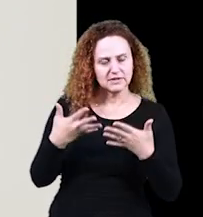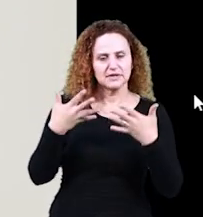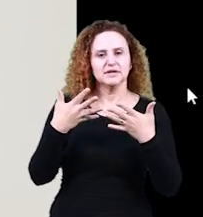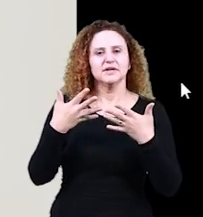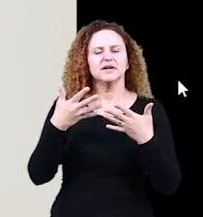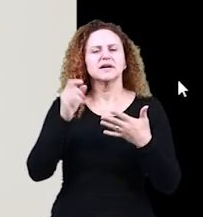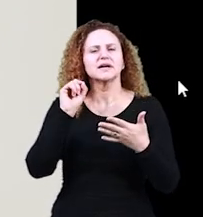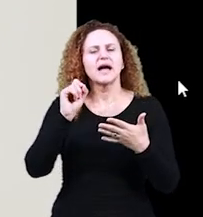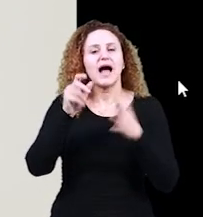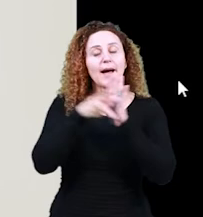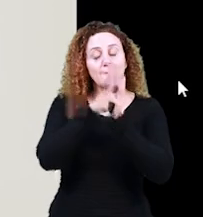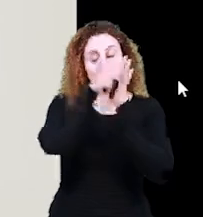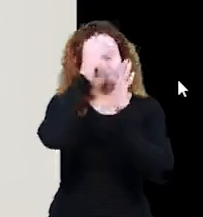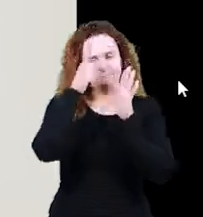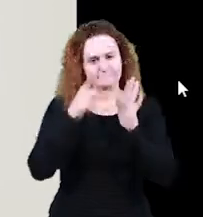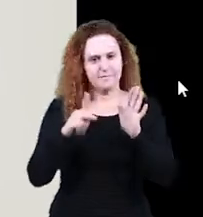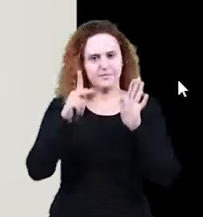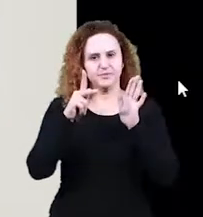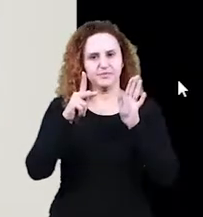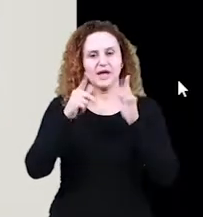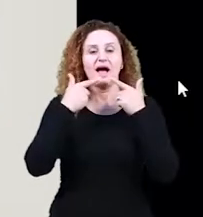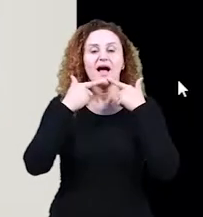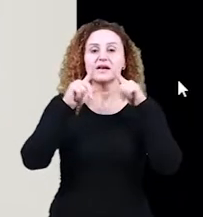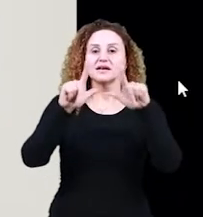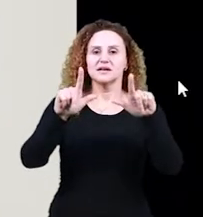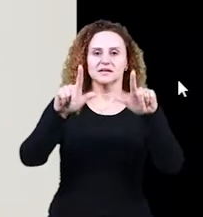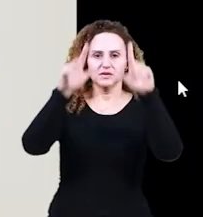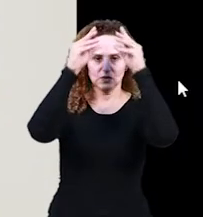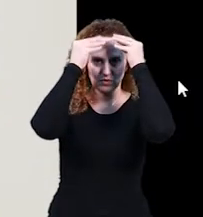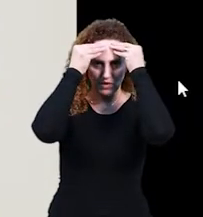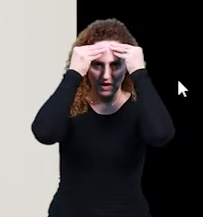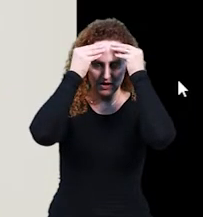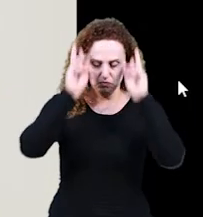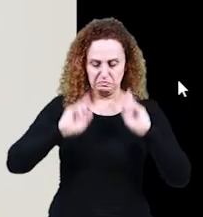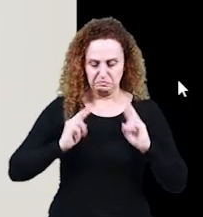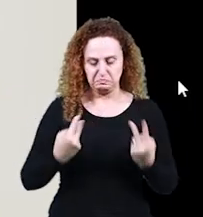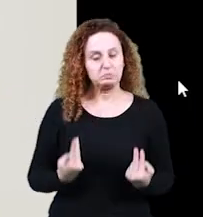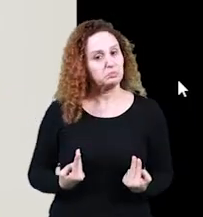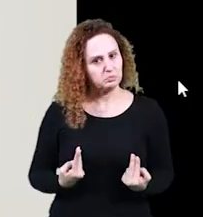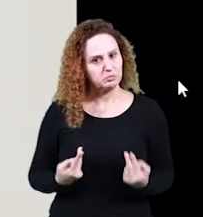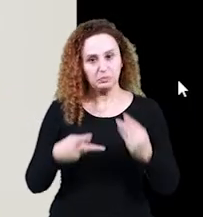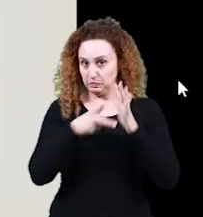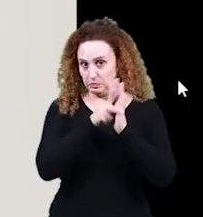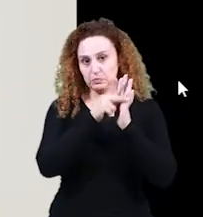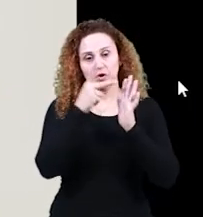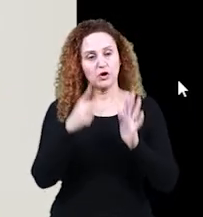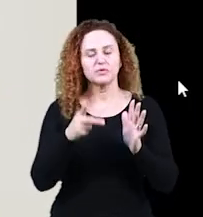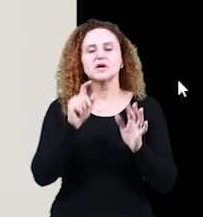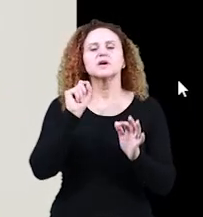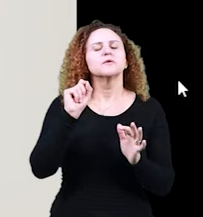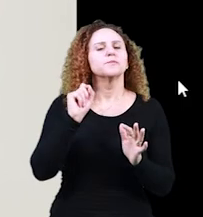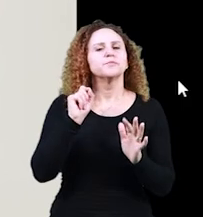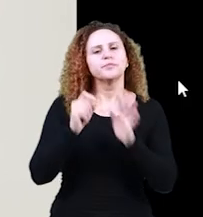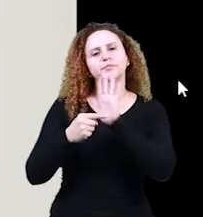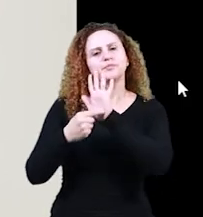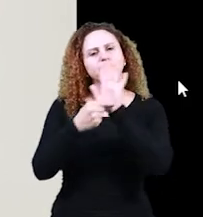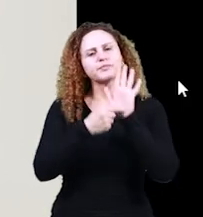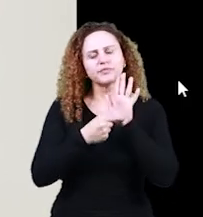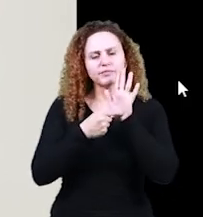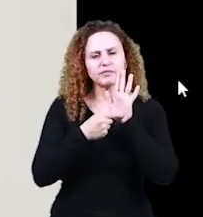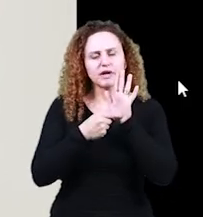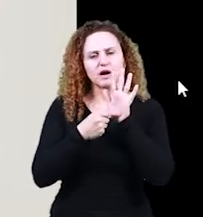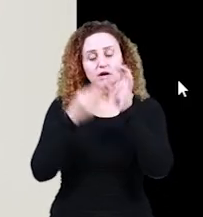explicariam a faculdade inata do homem para a linguagem então é E aí eu já vou passar um pouquinho para frente